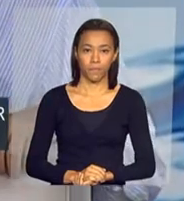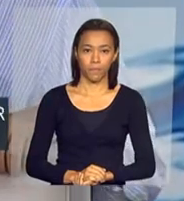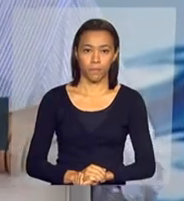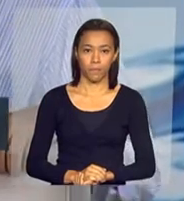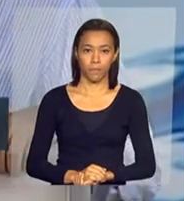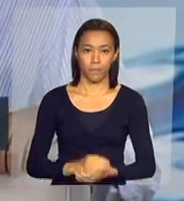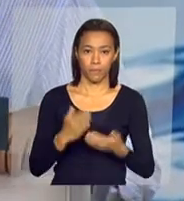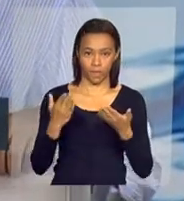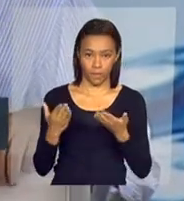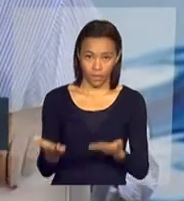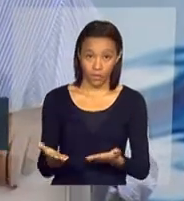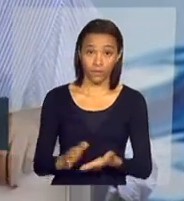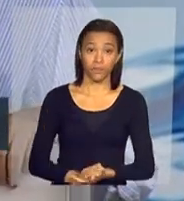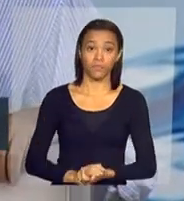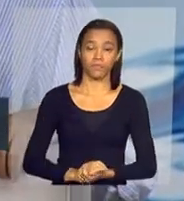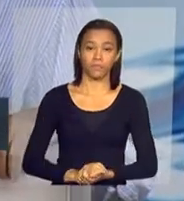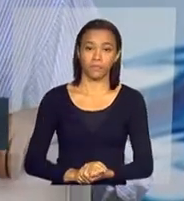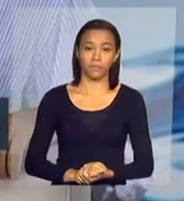Excelentíssima senhora